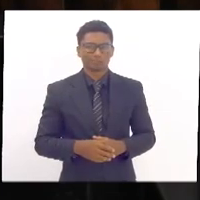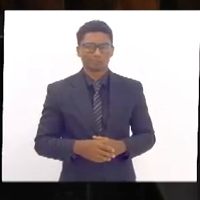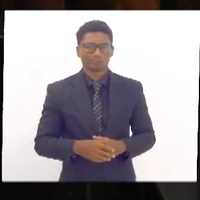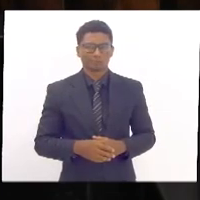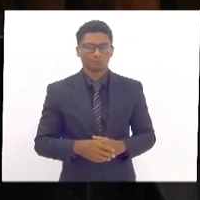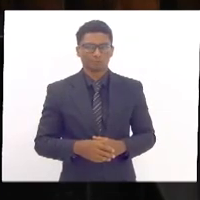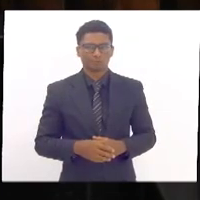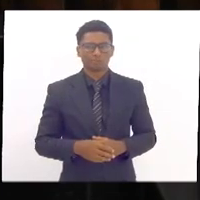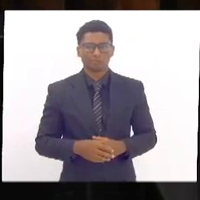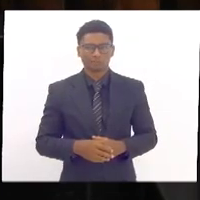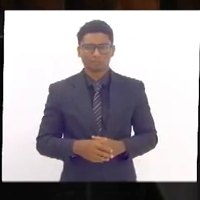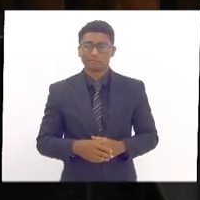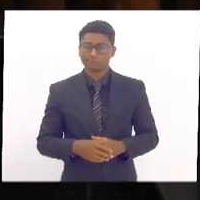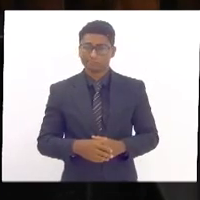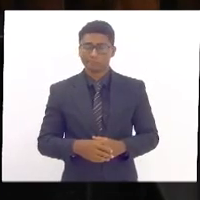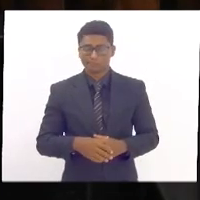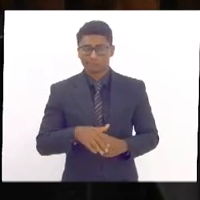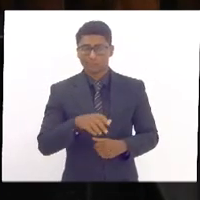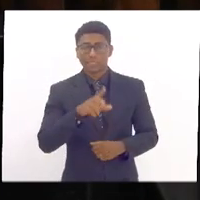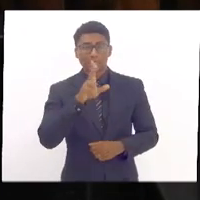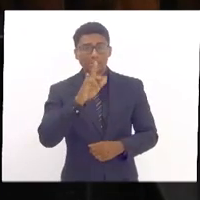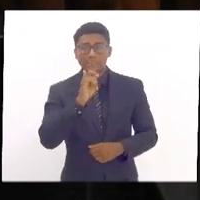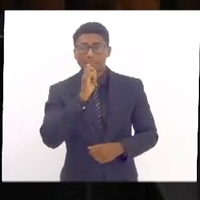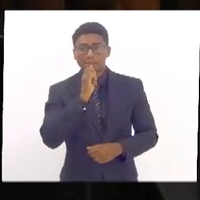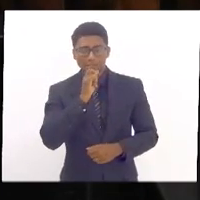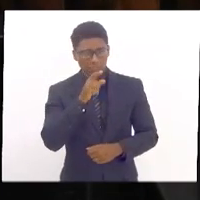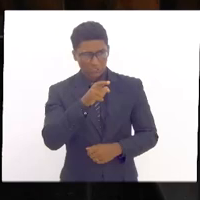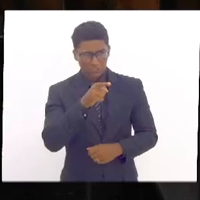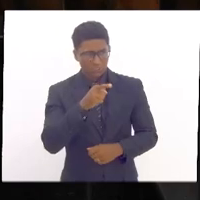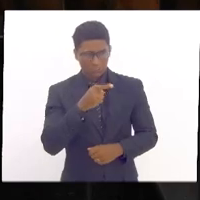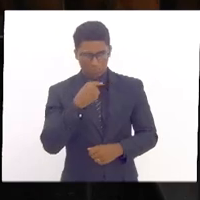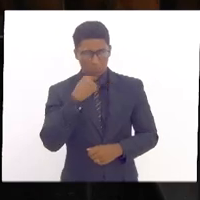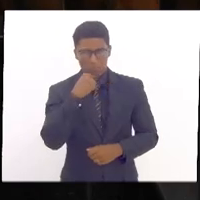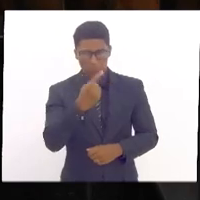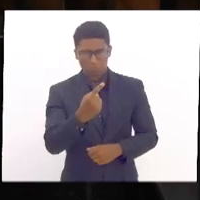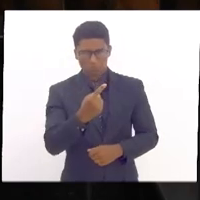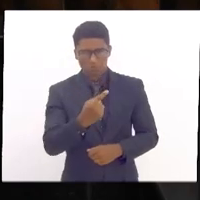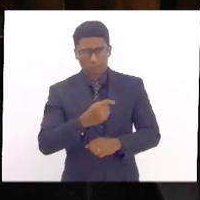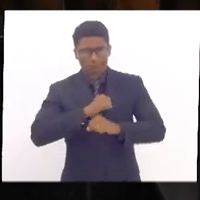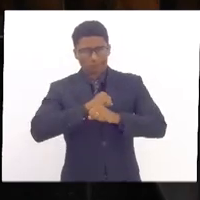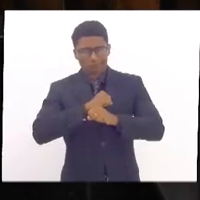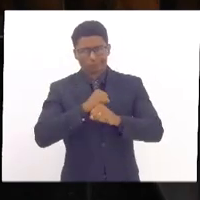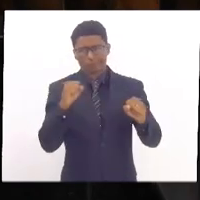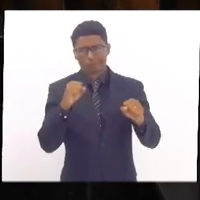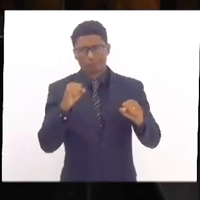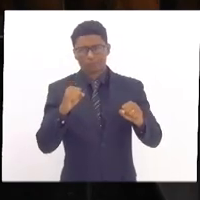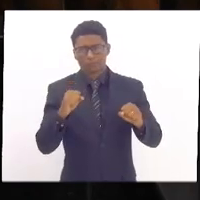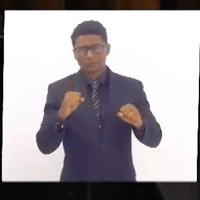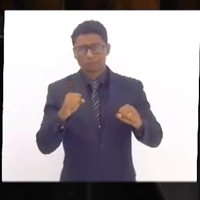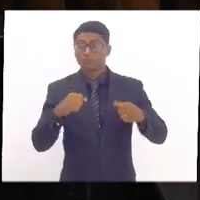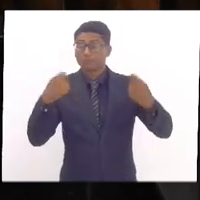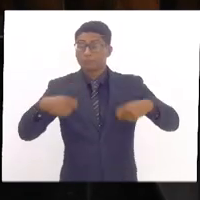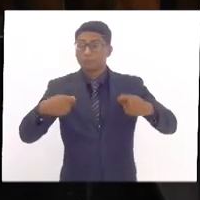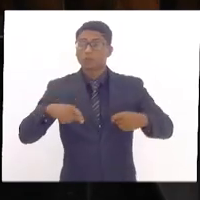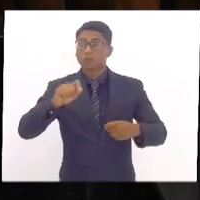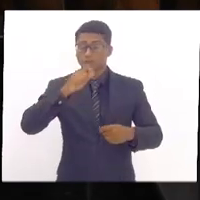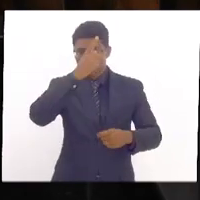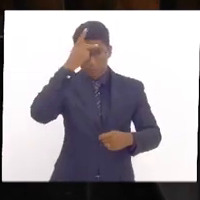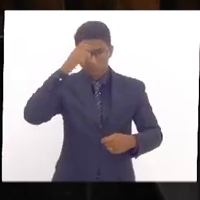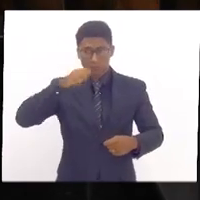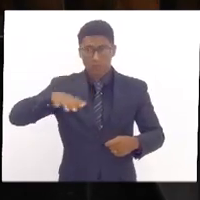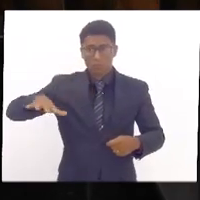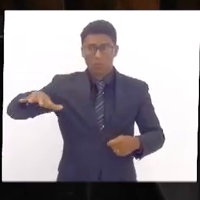atuarialmente viável. Se não for, não adianta. E para ser, tem que ter massa de contribuição. Então,